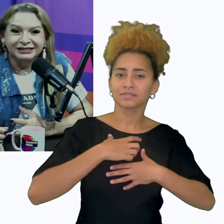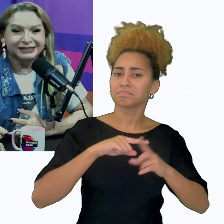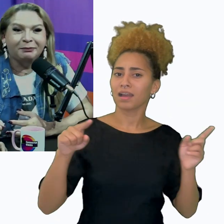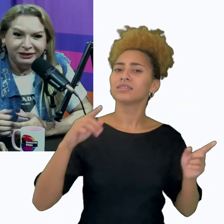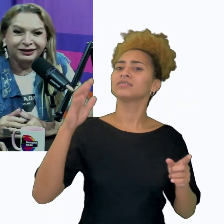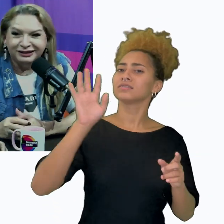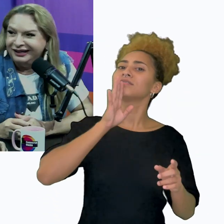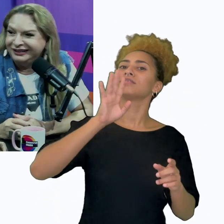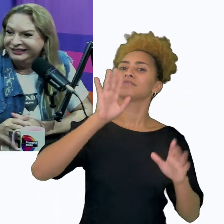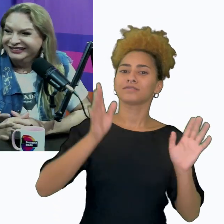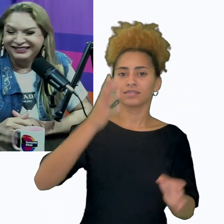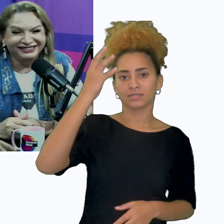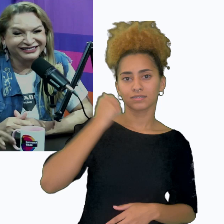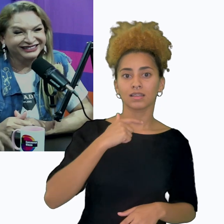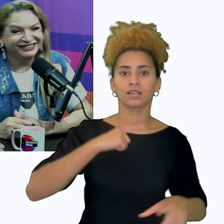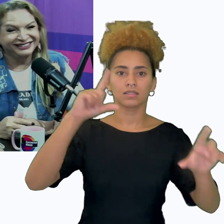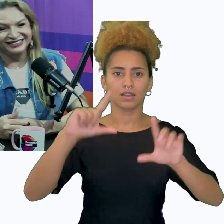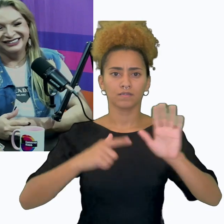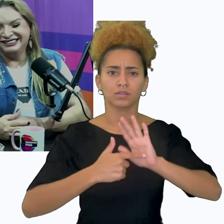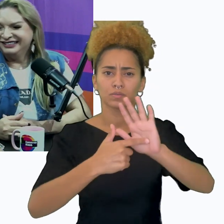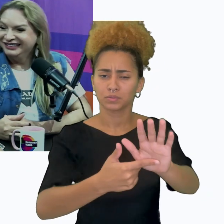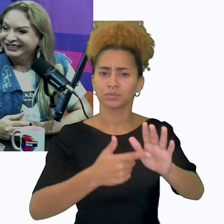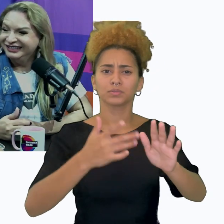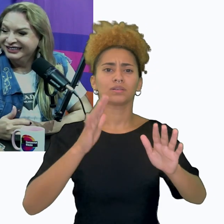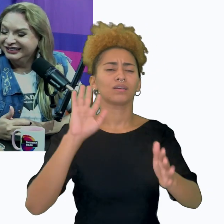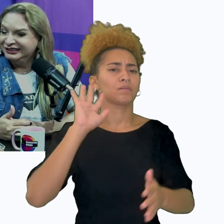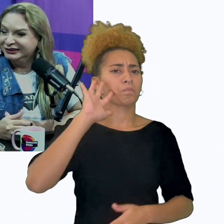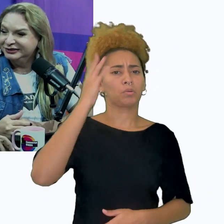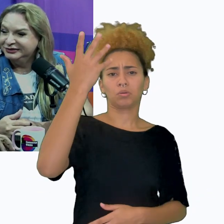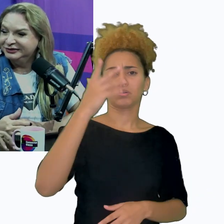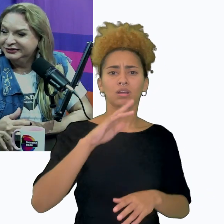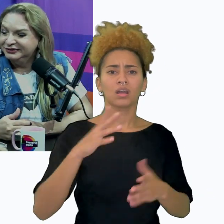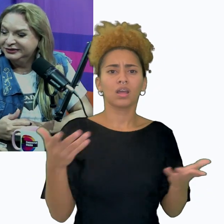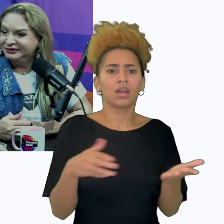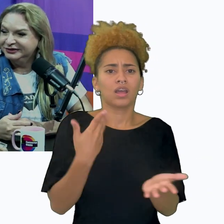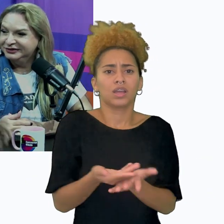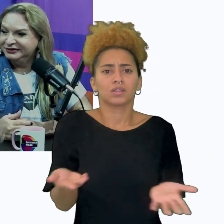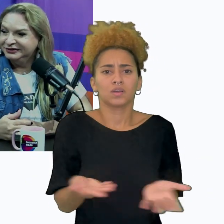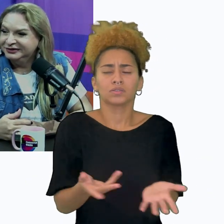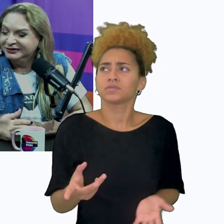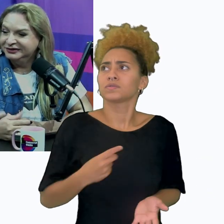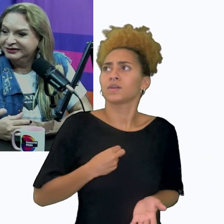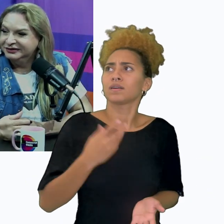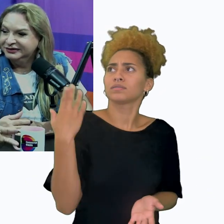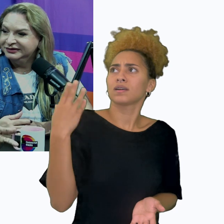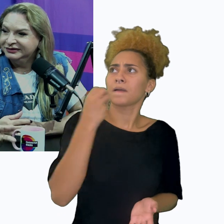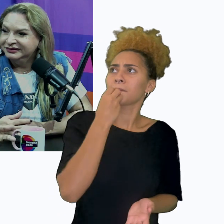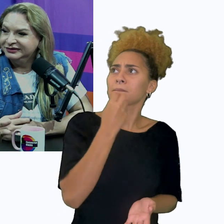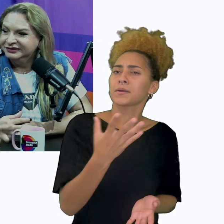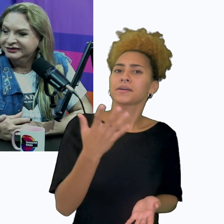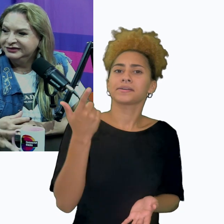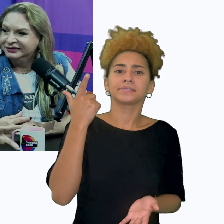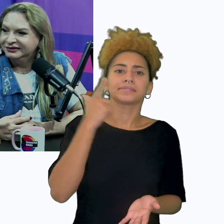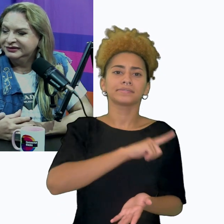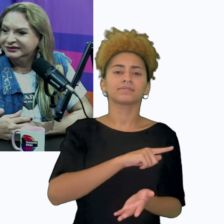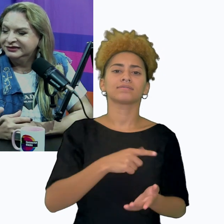feliz e sabia que era. Eu caí na televisão de paraquedas, um paraquedas tão doido que eu caí, que até hoje a minha ficha não cai das coisas boas